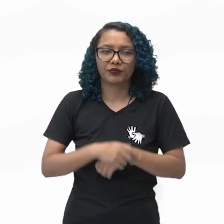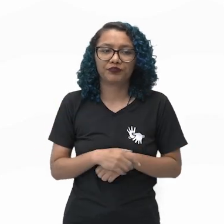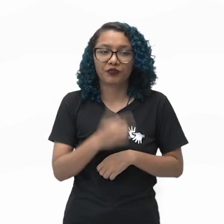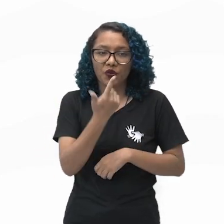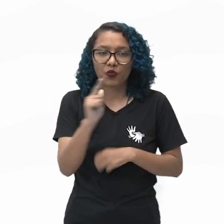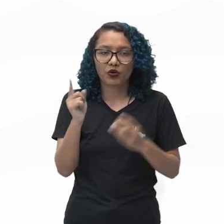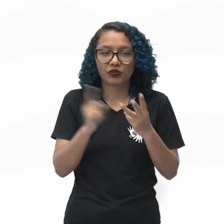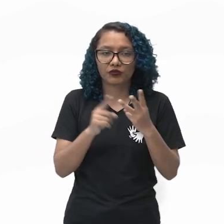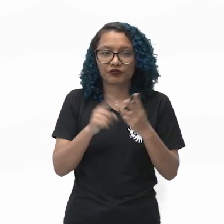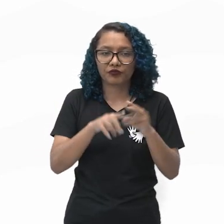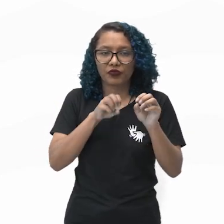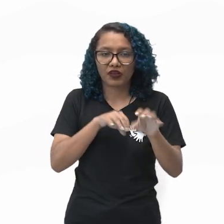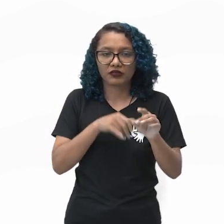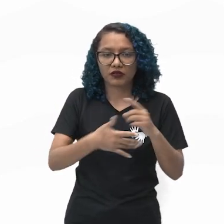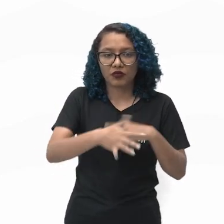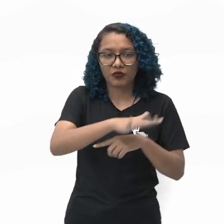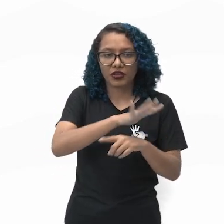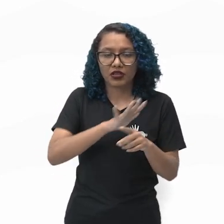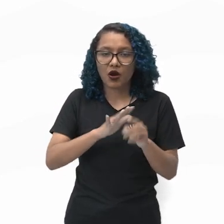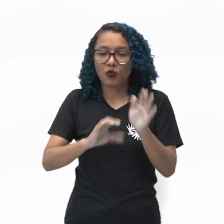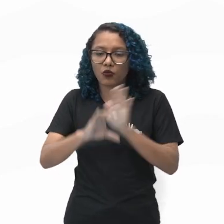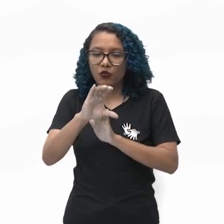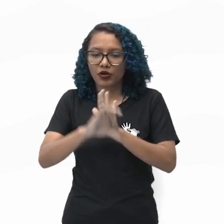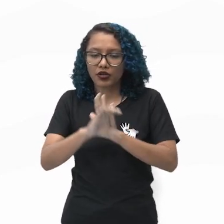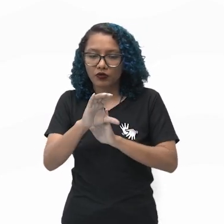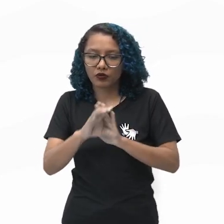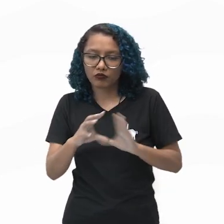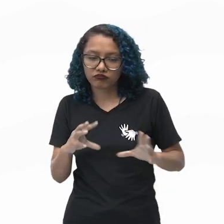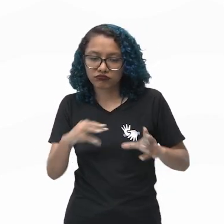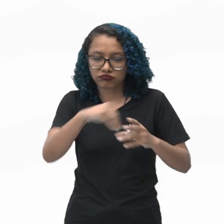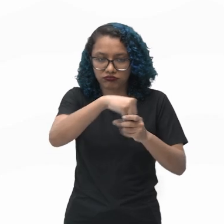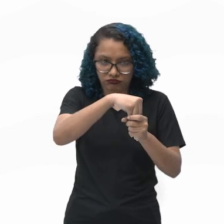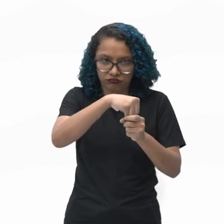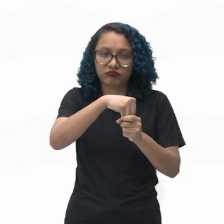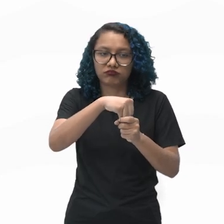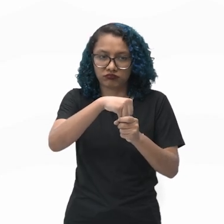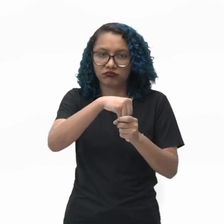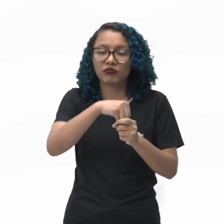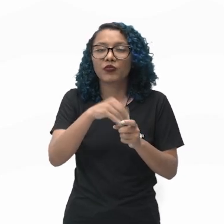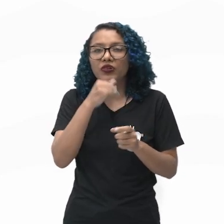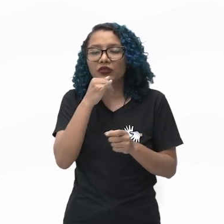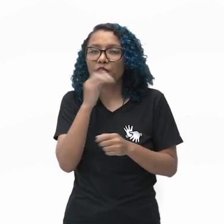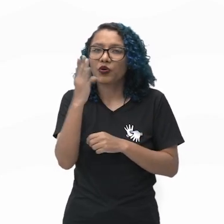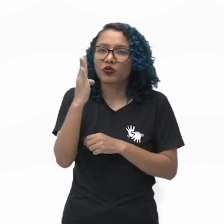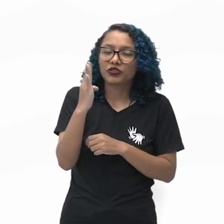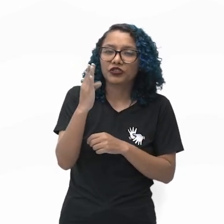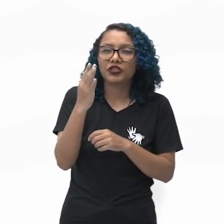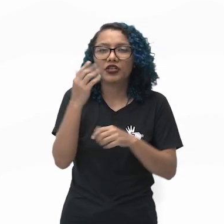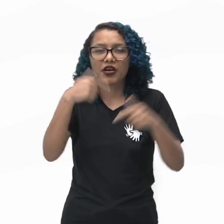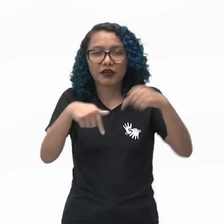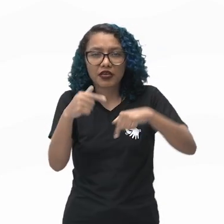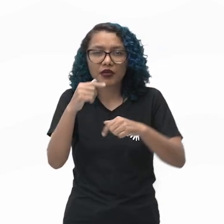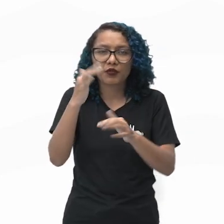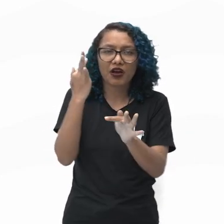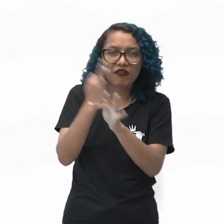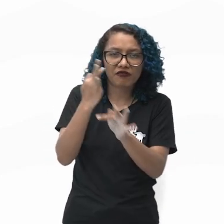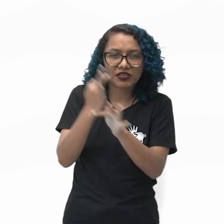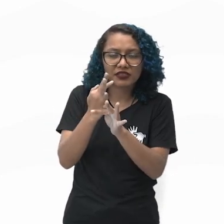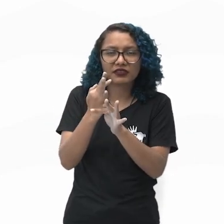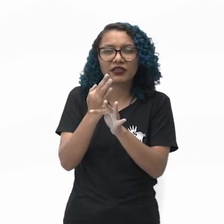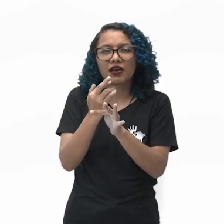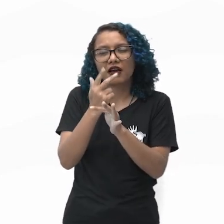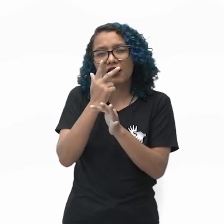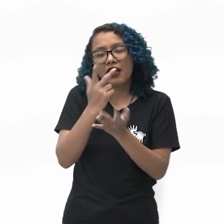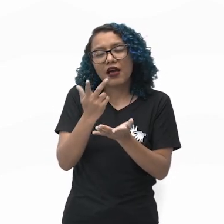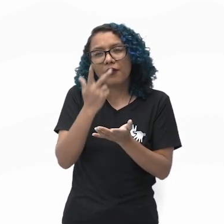ao currículo. Então, nas escolas, quando nós temos matérias como biologia, química, física, são mais fáceis